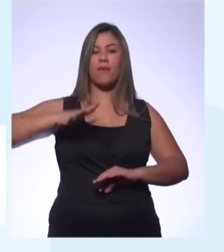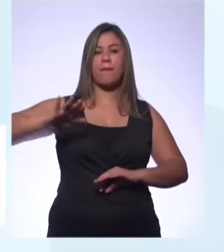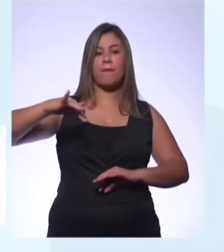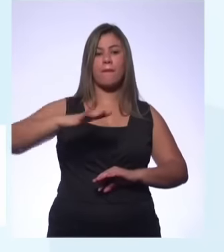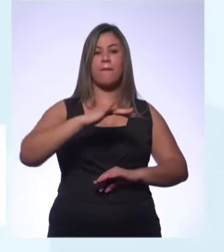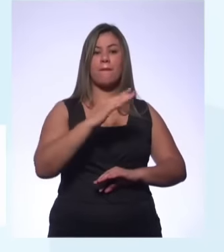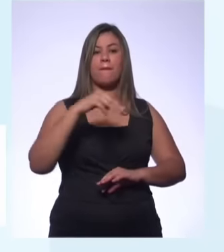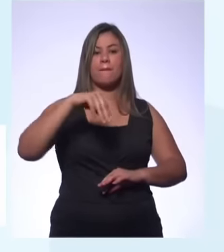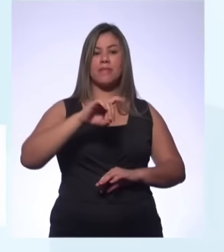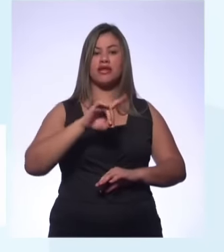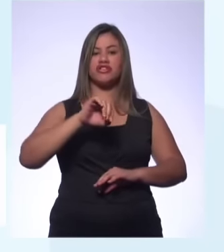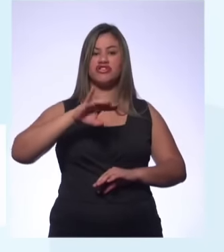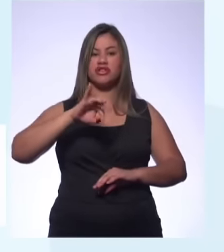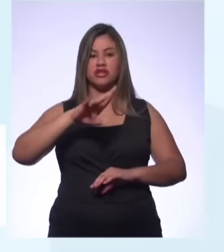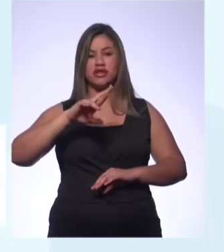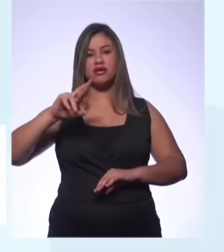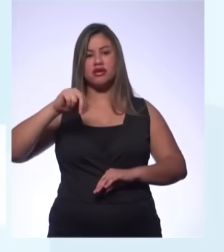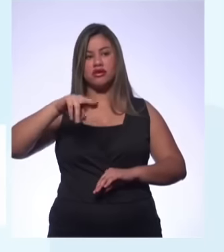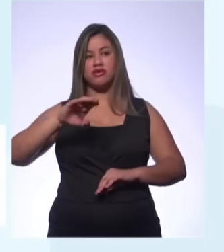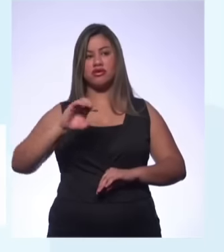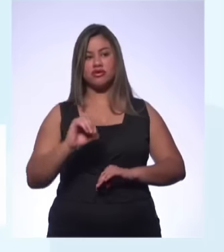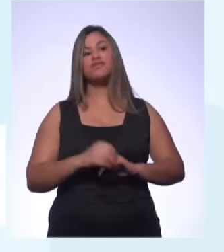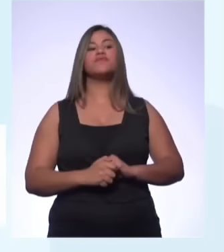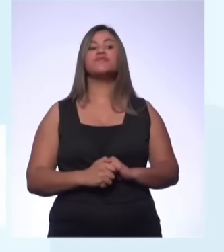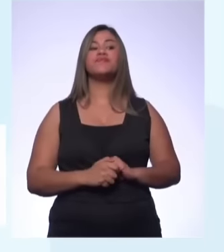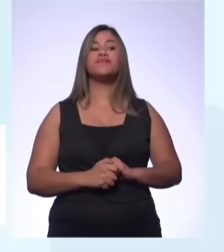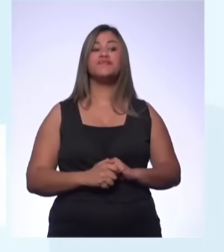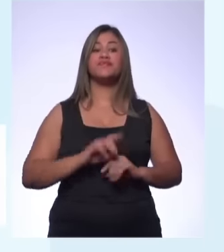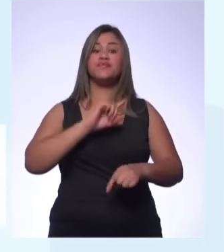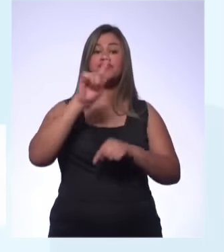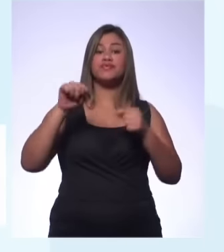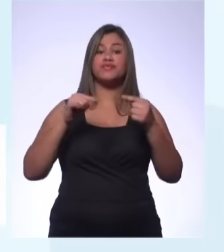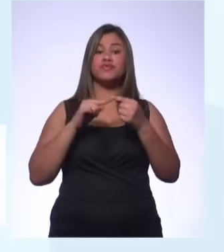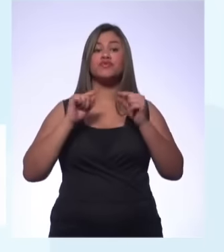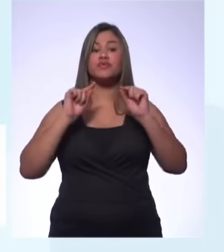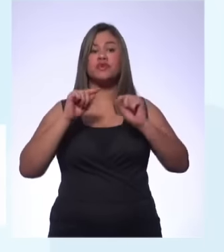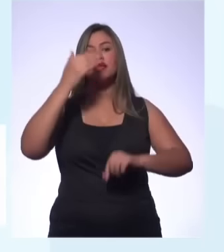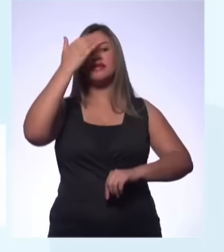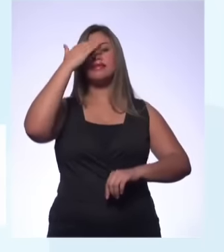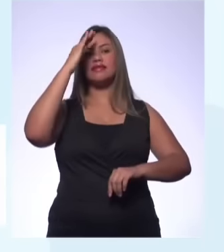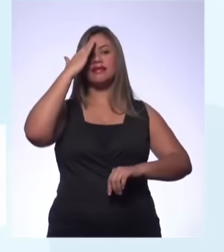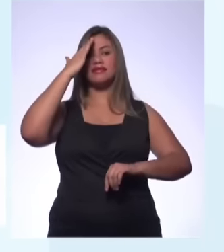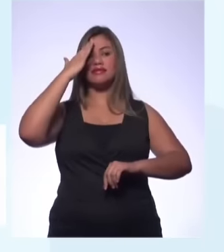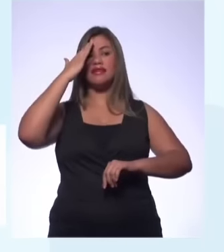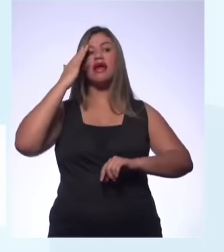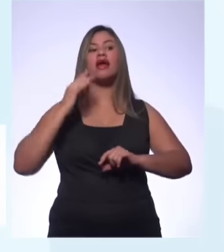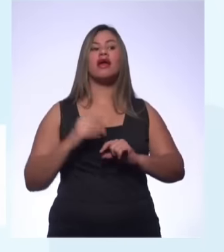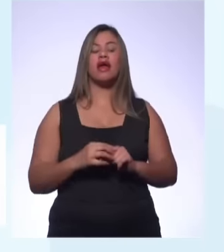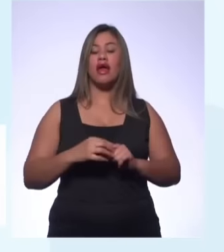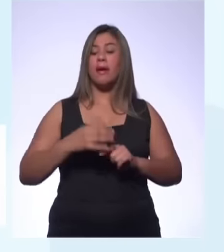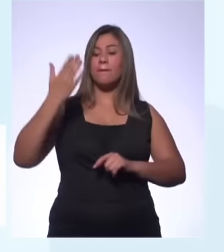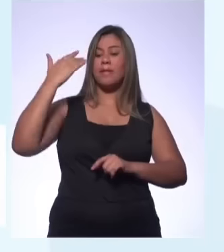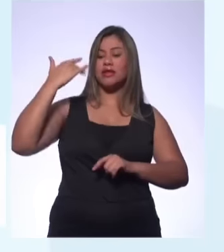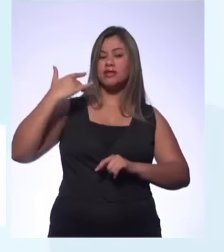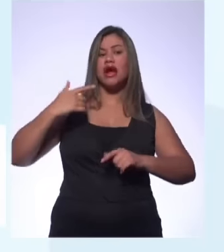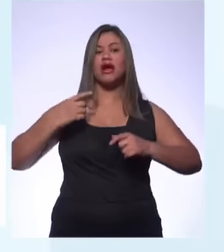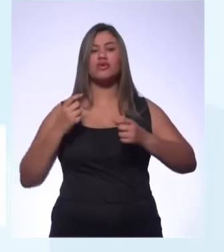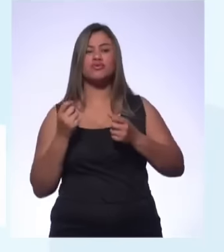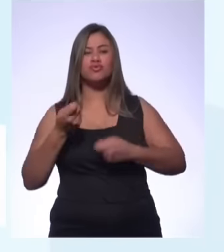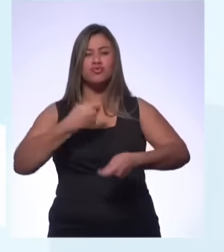seus significados. Teremos como objetivos compreender a importância dos mercadores,